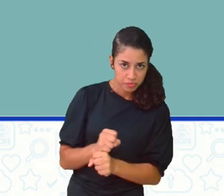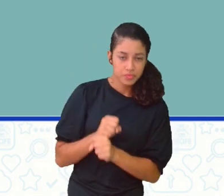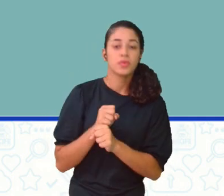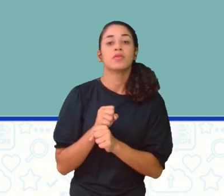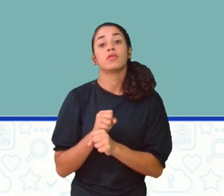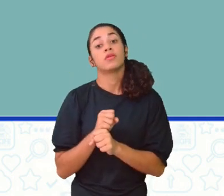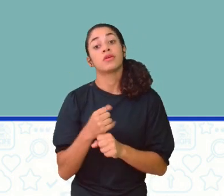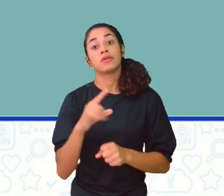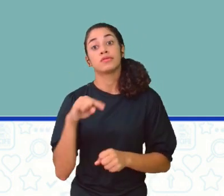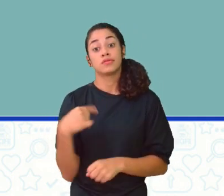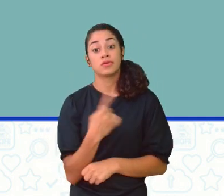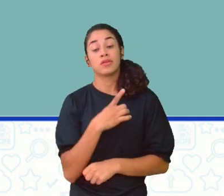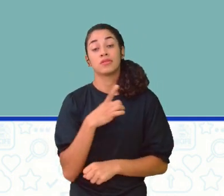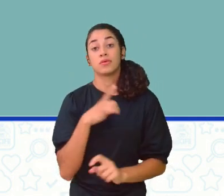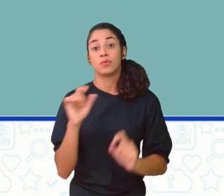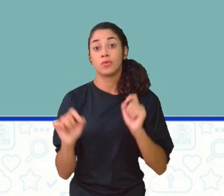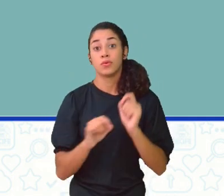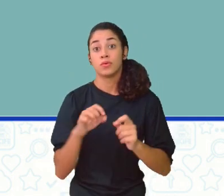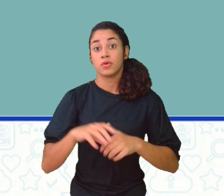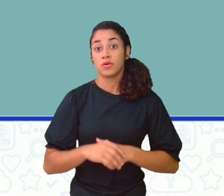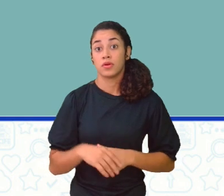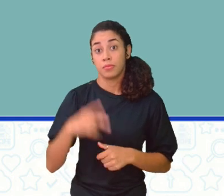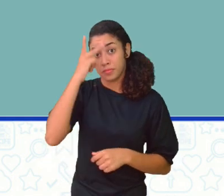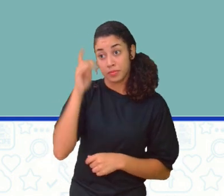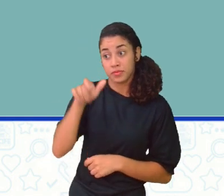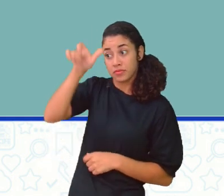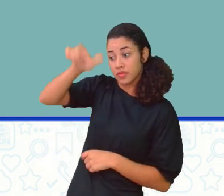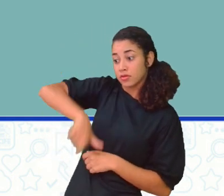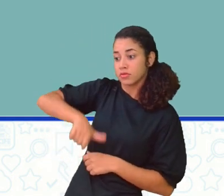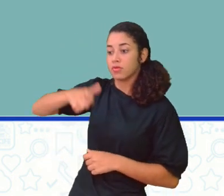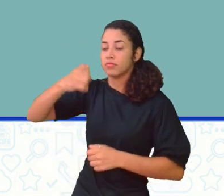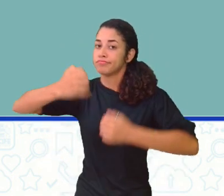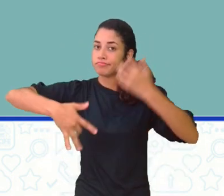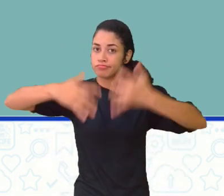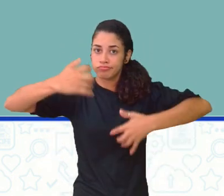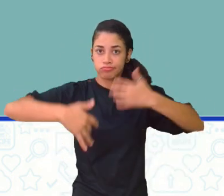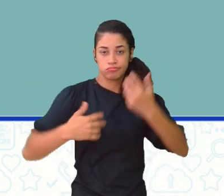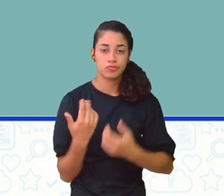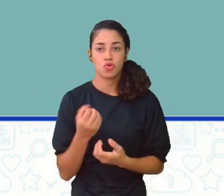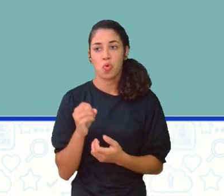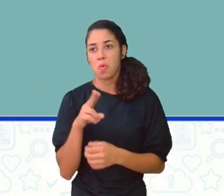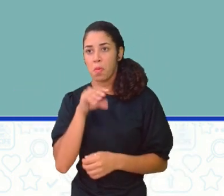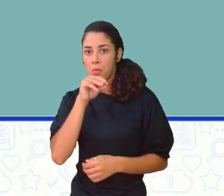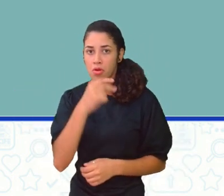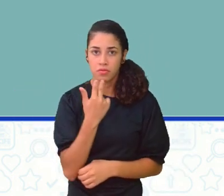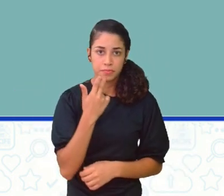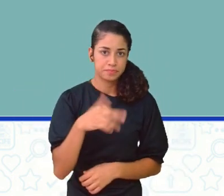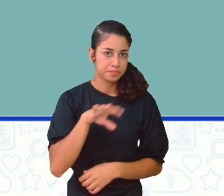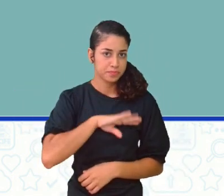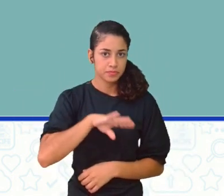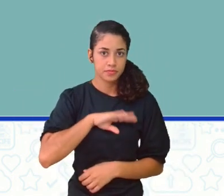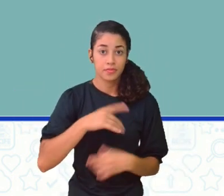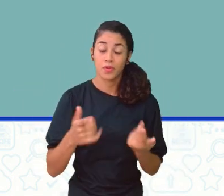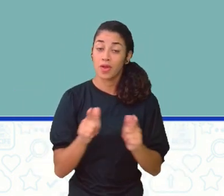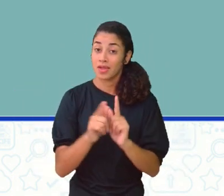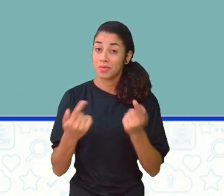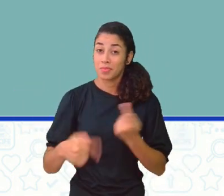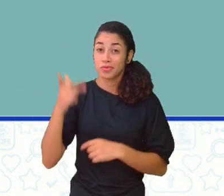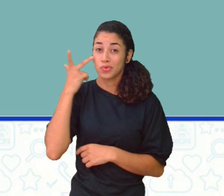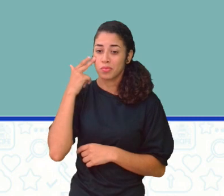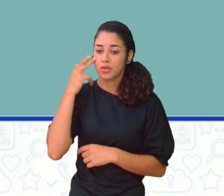quais estão sujeitos os falantes da língua. Então, a gramática normativa é essa que